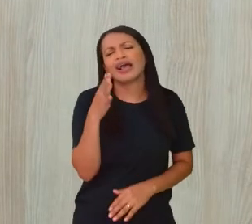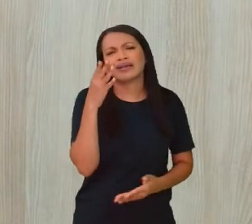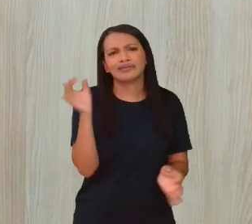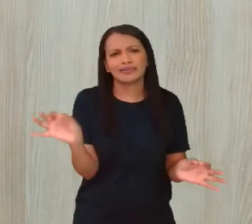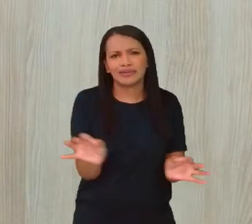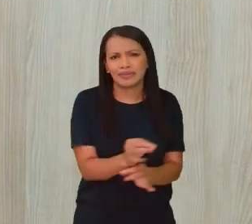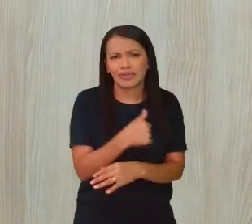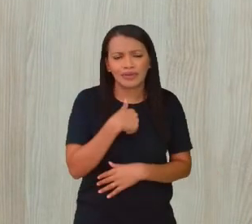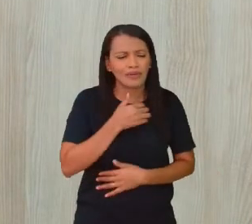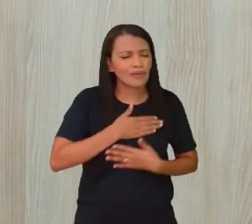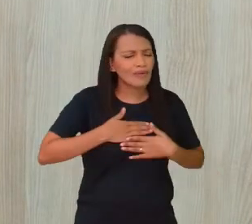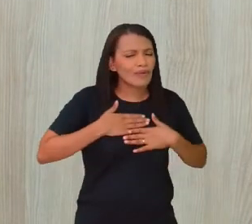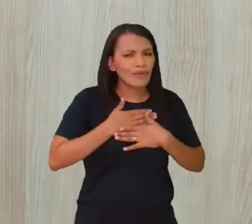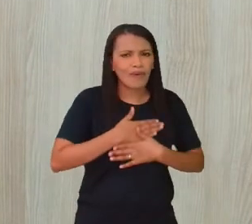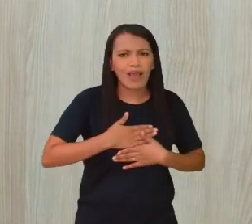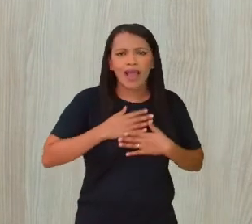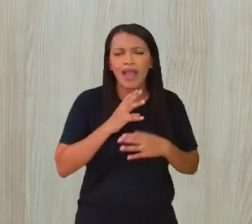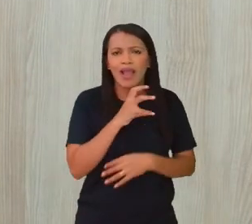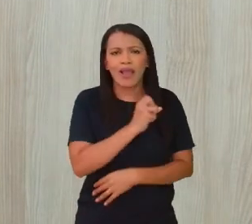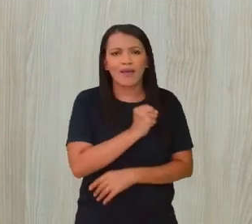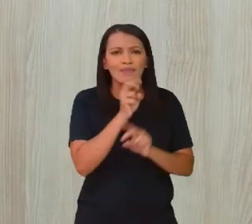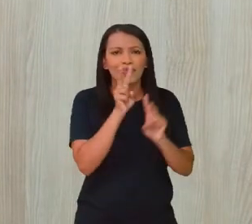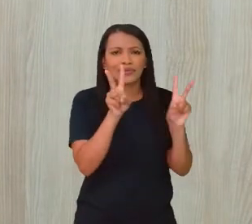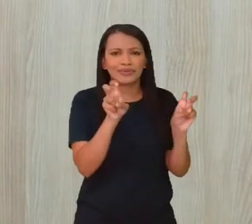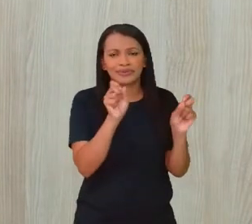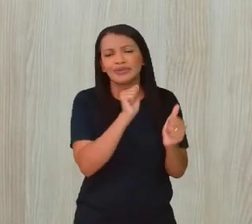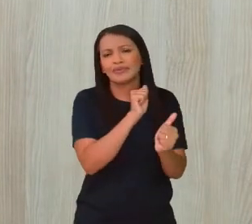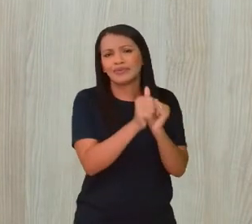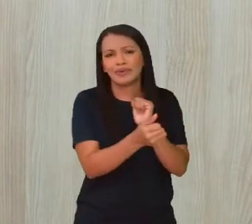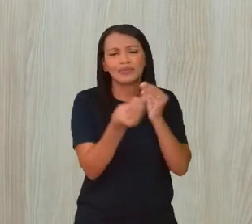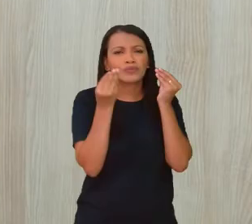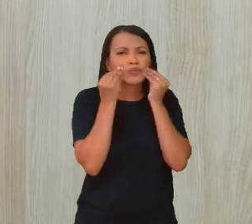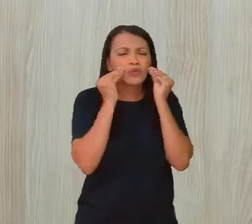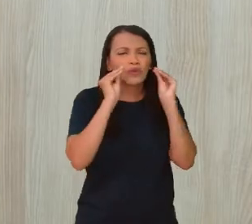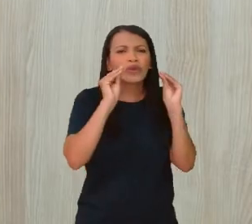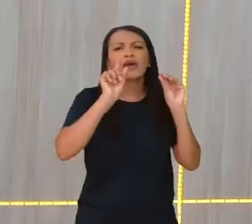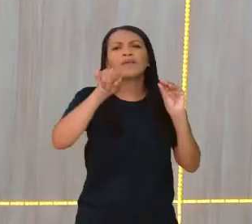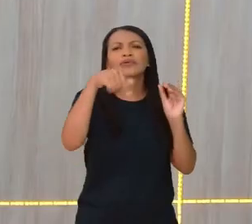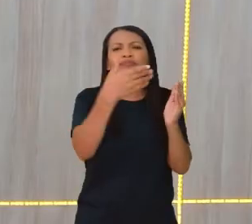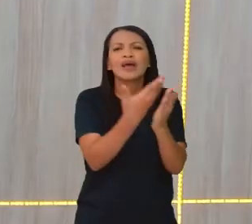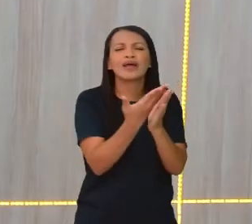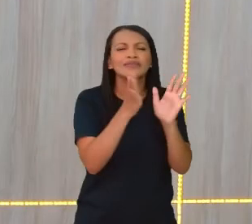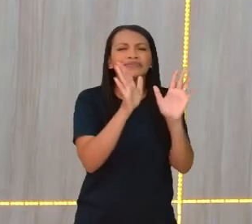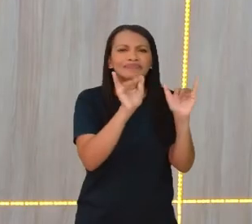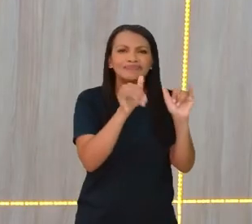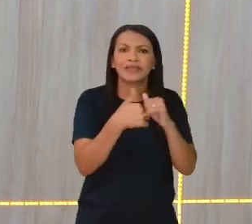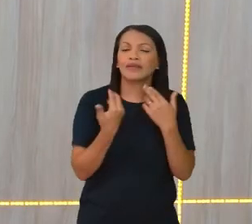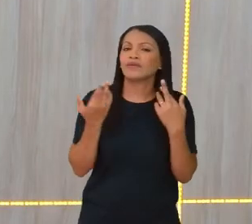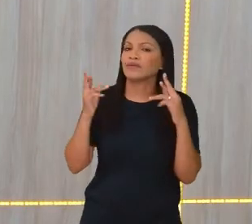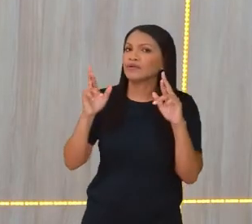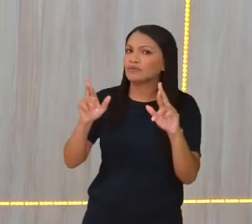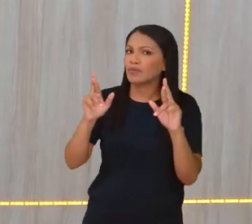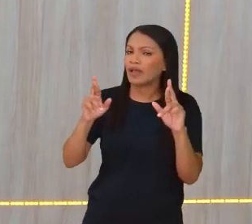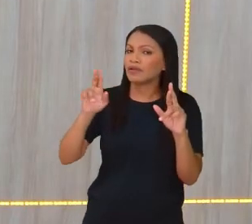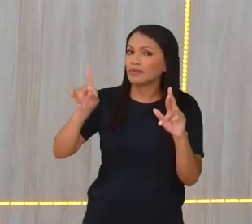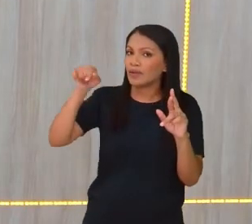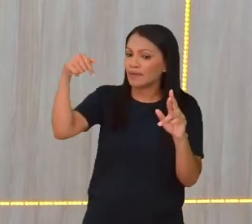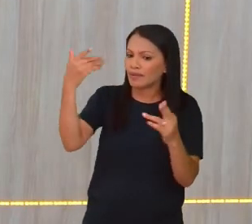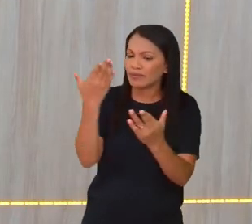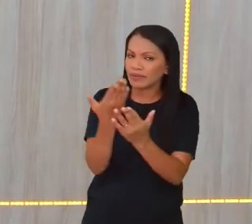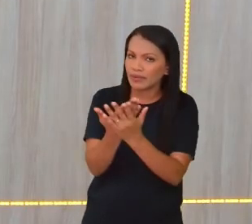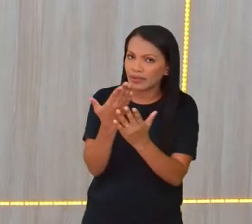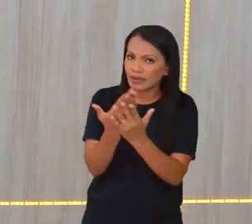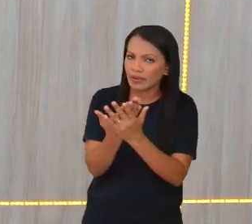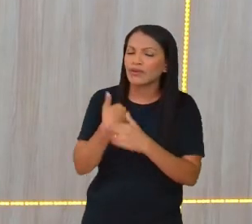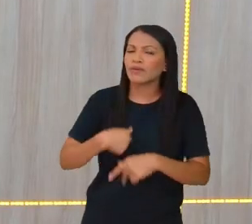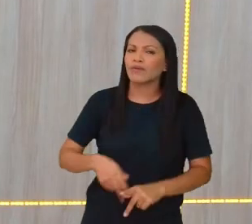desses temas sobre esporte. Um beijo, gente. Até a próxima aula. Tchau. Então, espero vocês aí na próxima aula